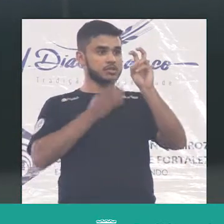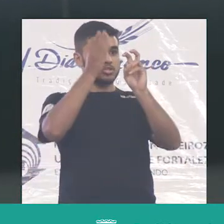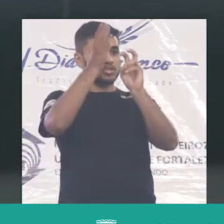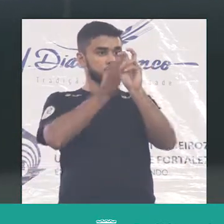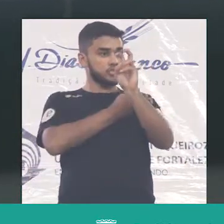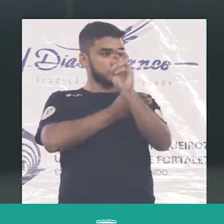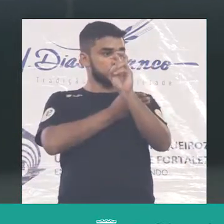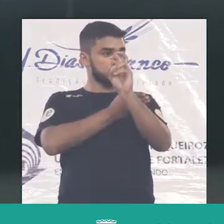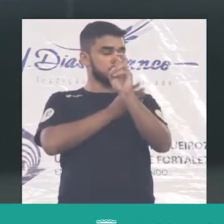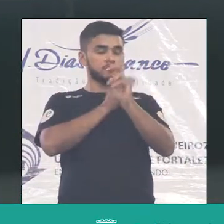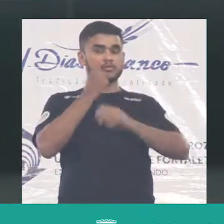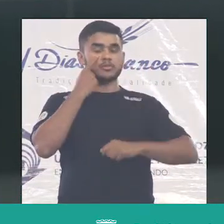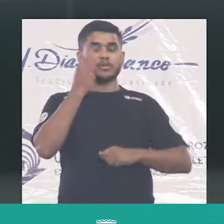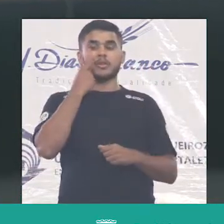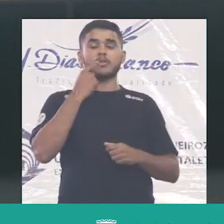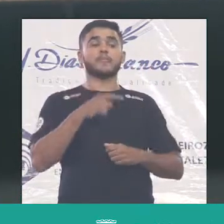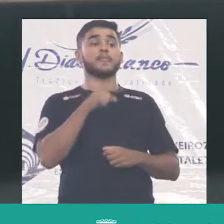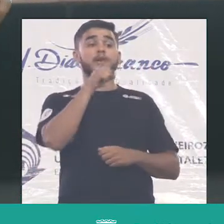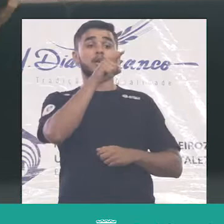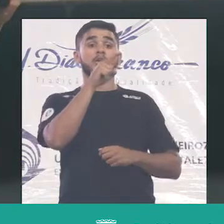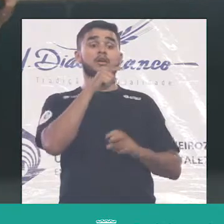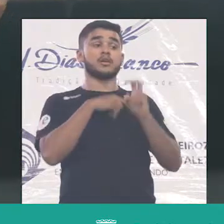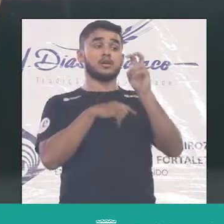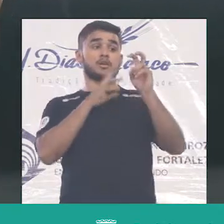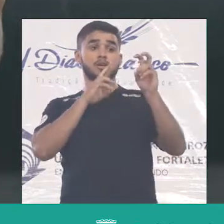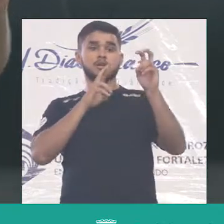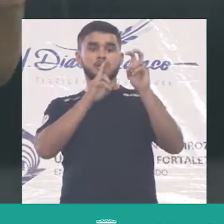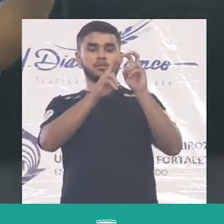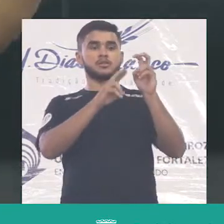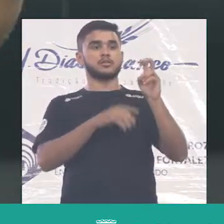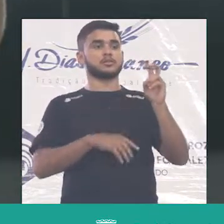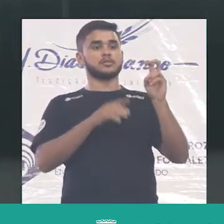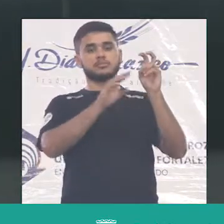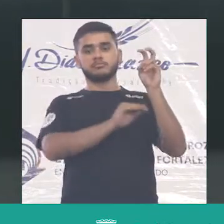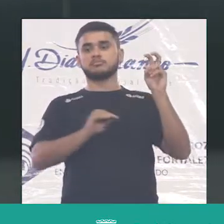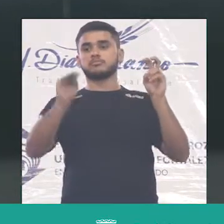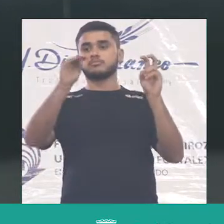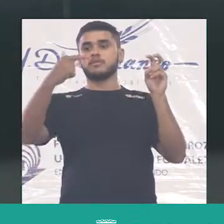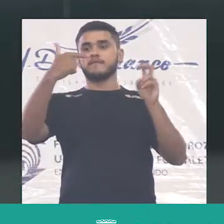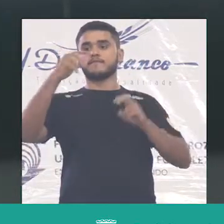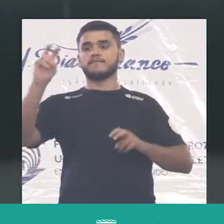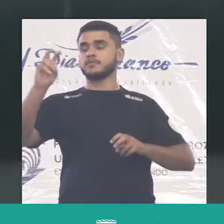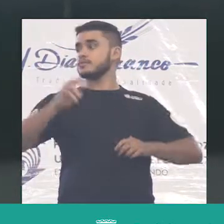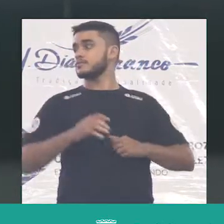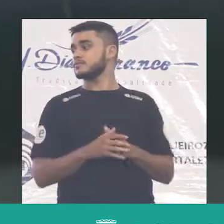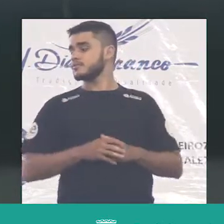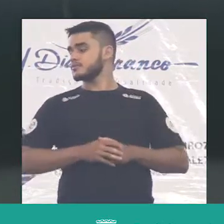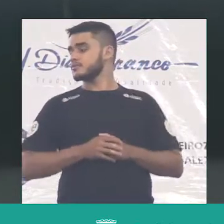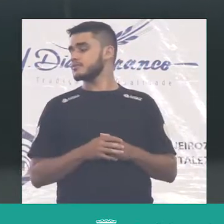Riscou? No lugar do 5, na resposta, já bota lá 25.